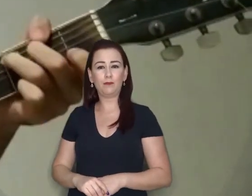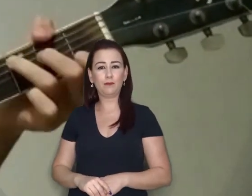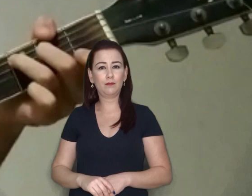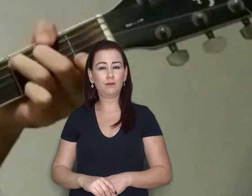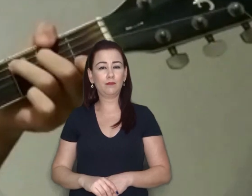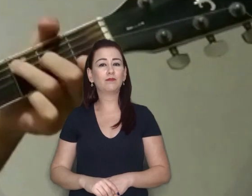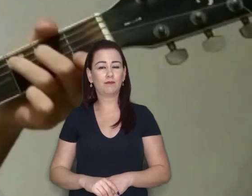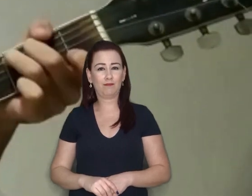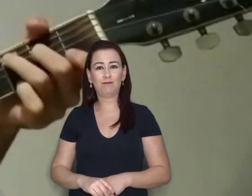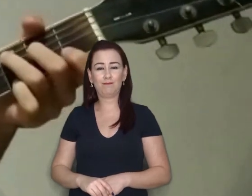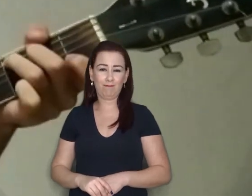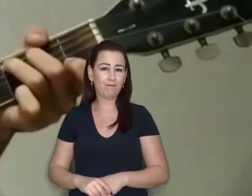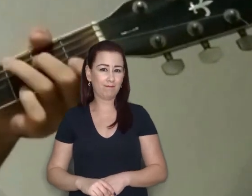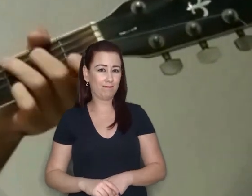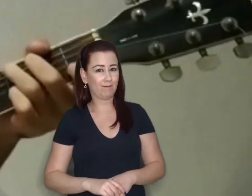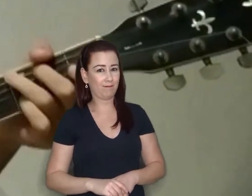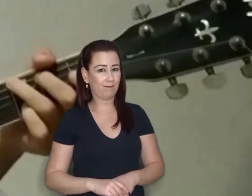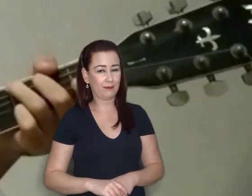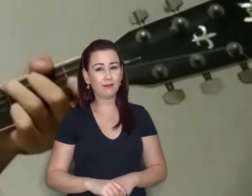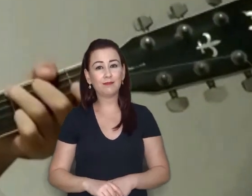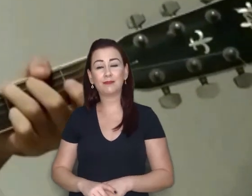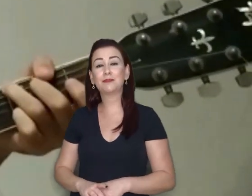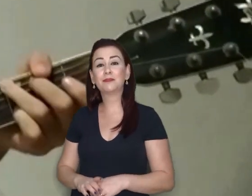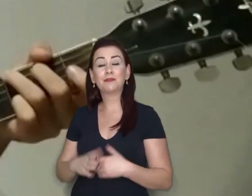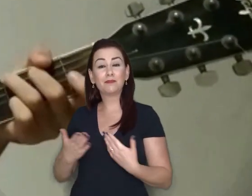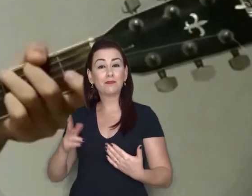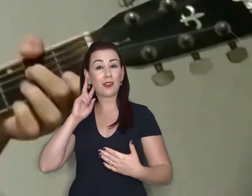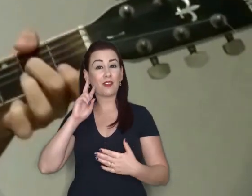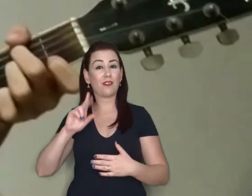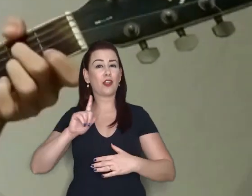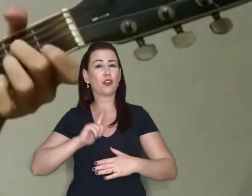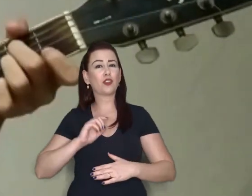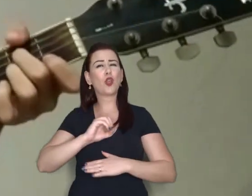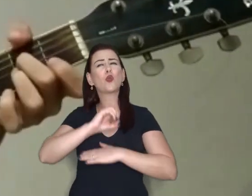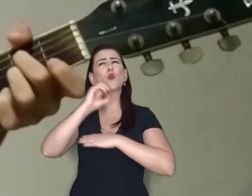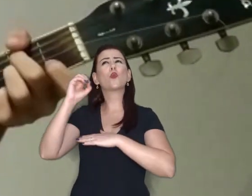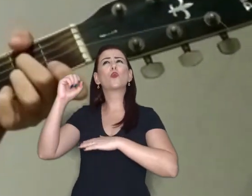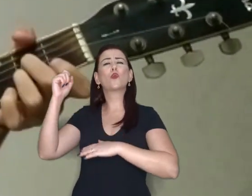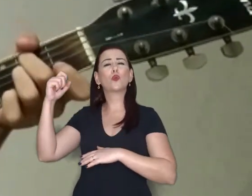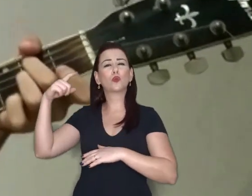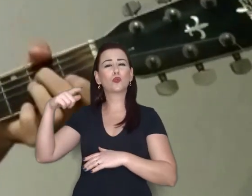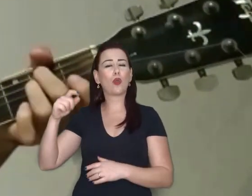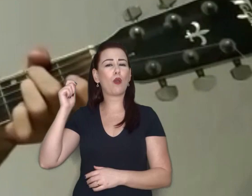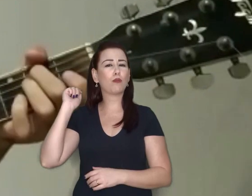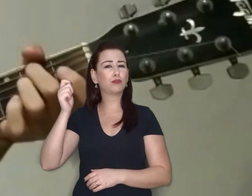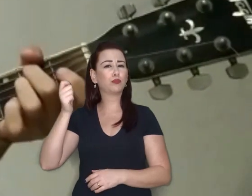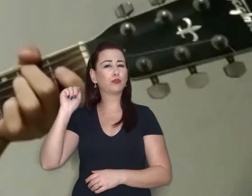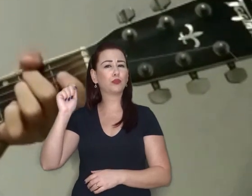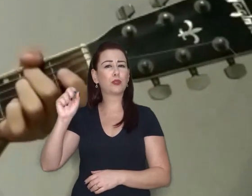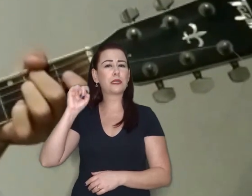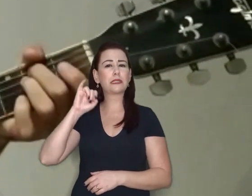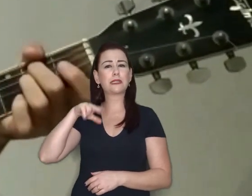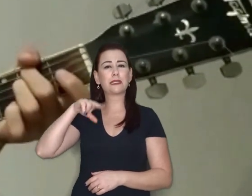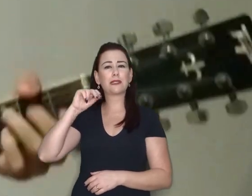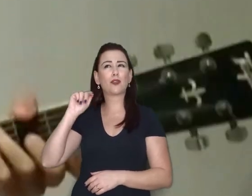Sob o ouro do sol, tocam sinos de